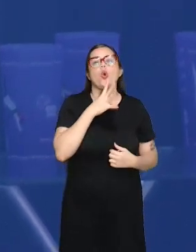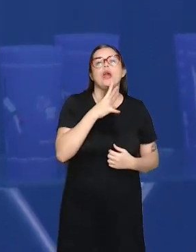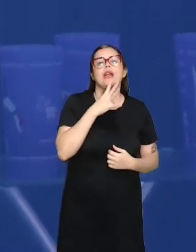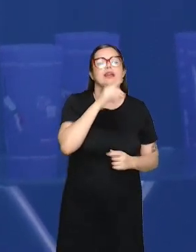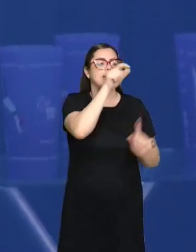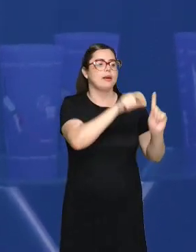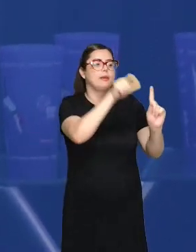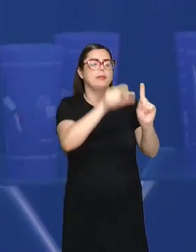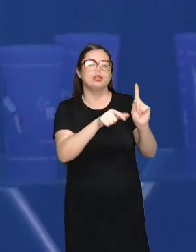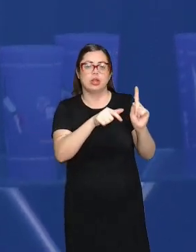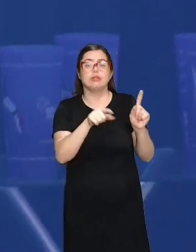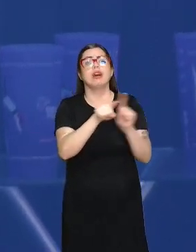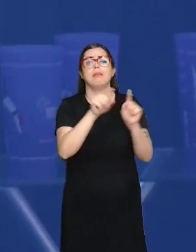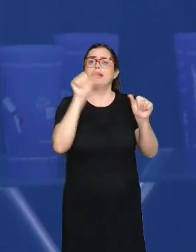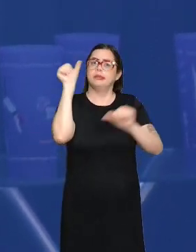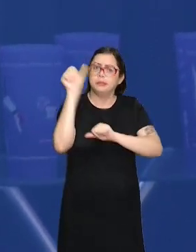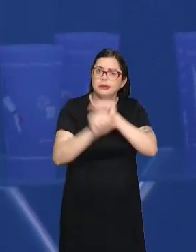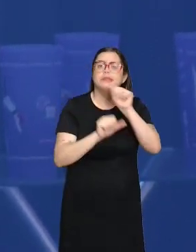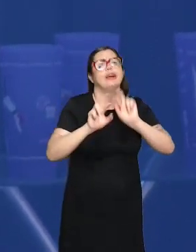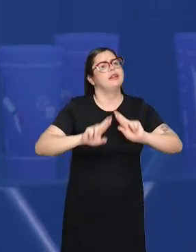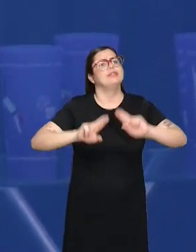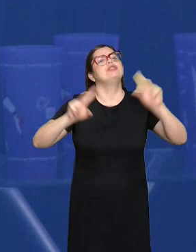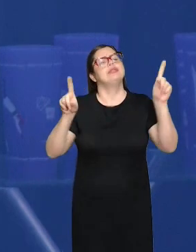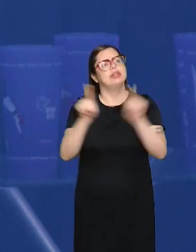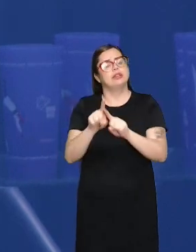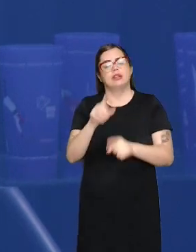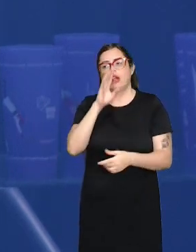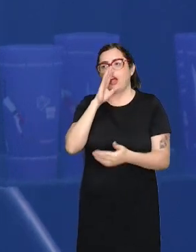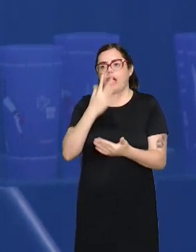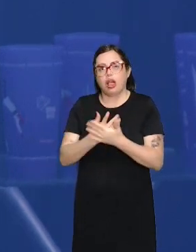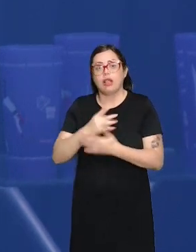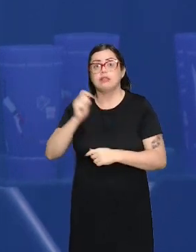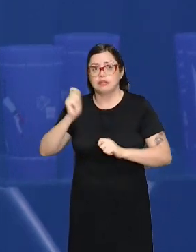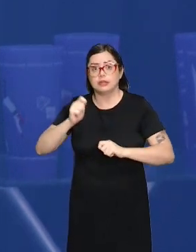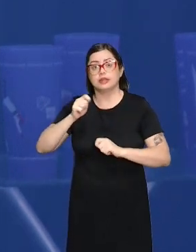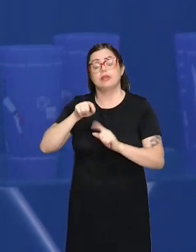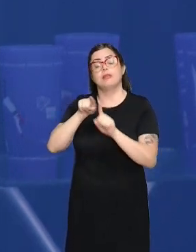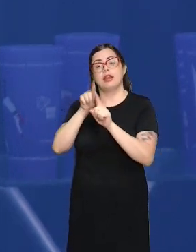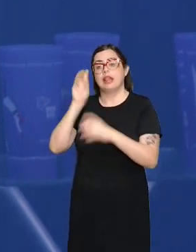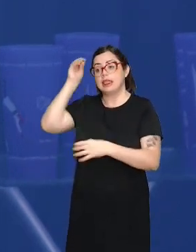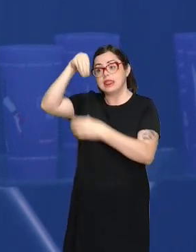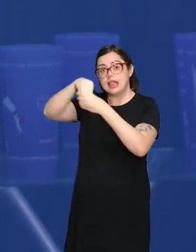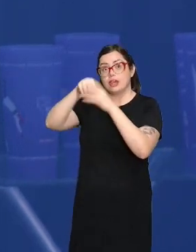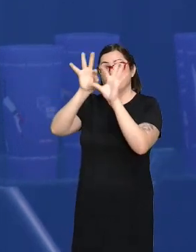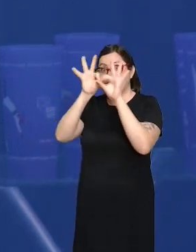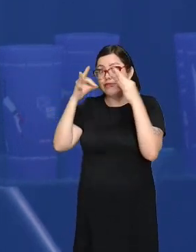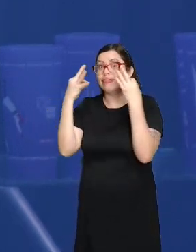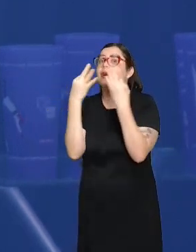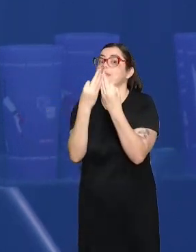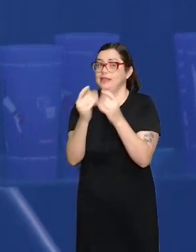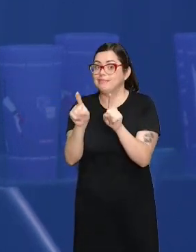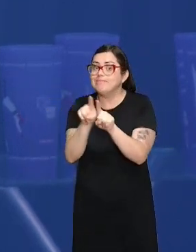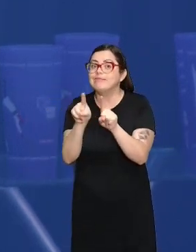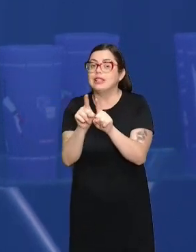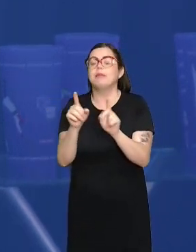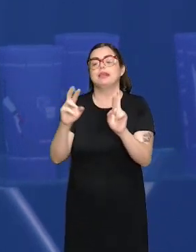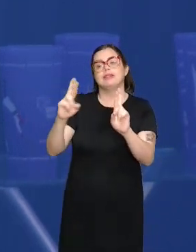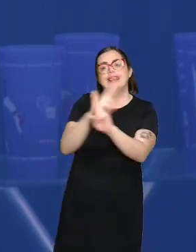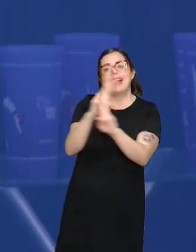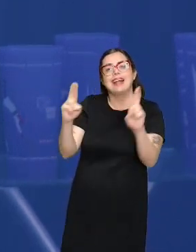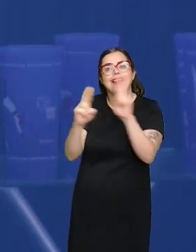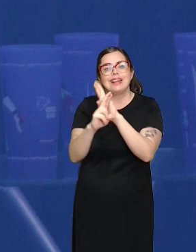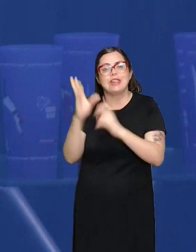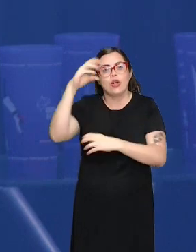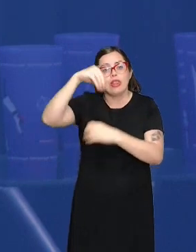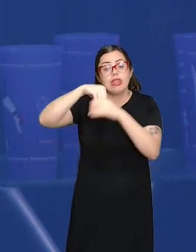elas mudaram completamente. E, pasme, né, isso também acabou invadindo as famílias, entrou para casa. Então, hoje as interações